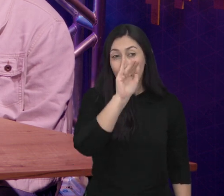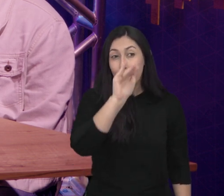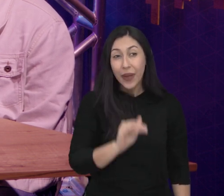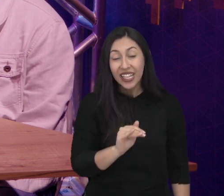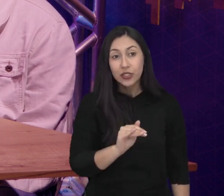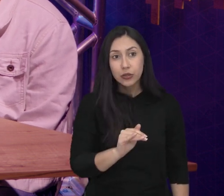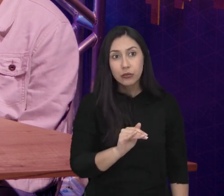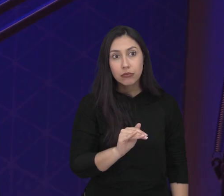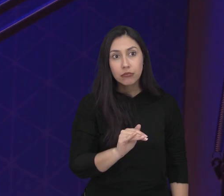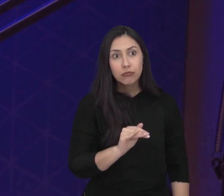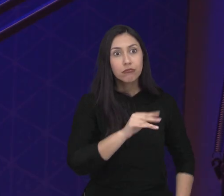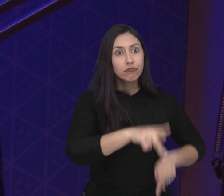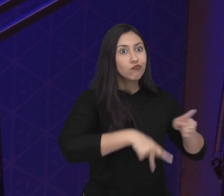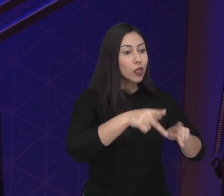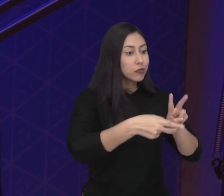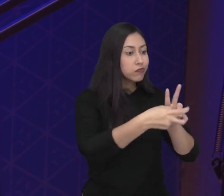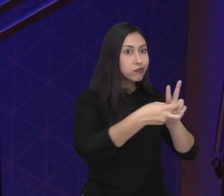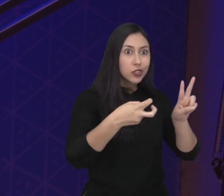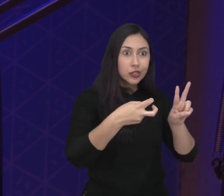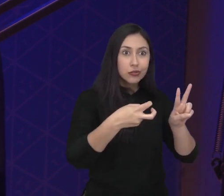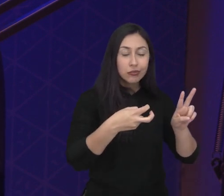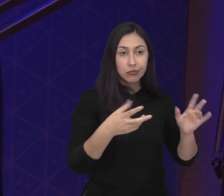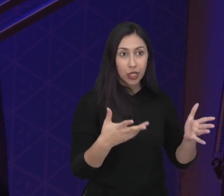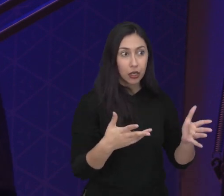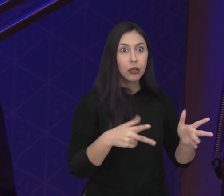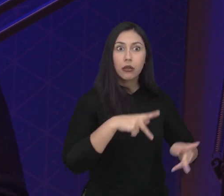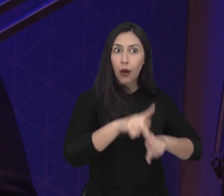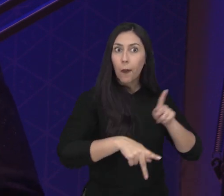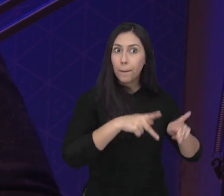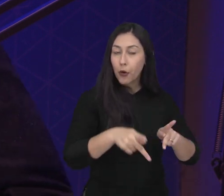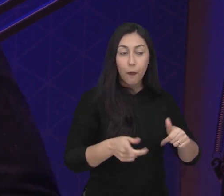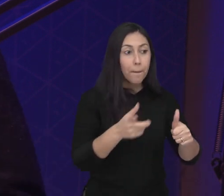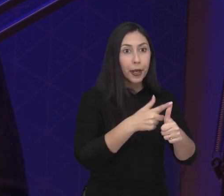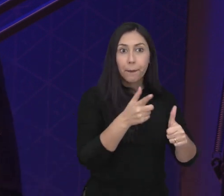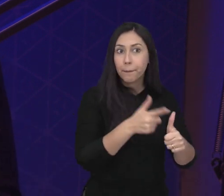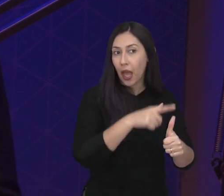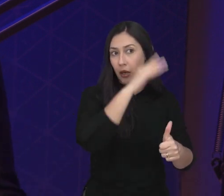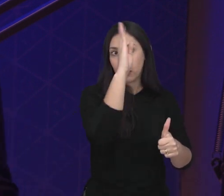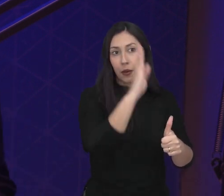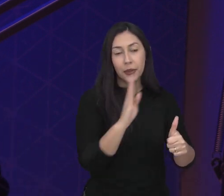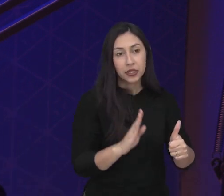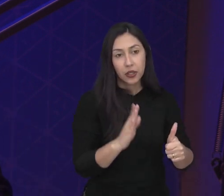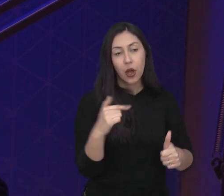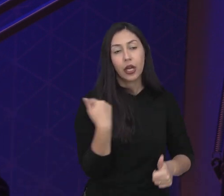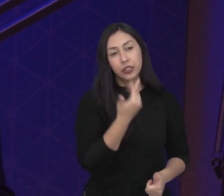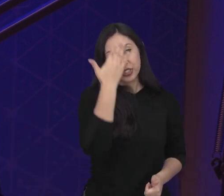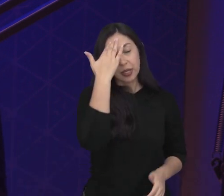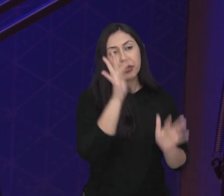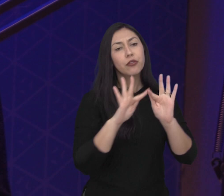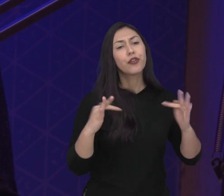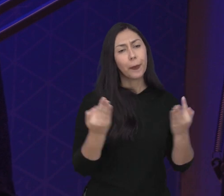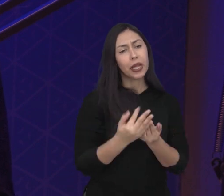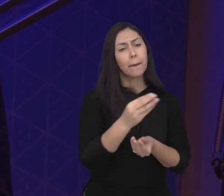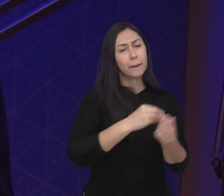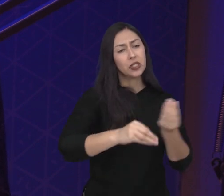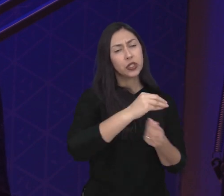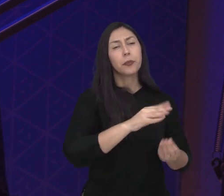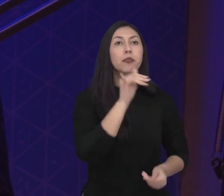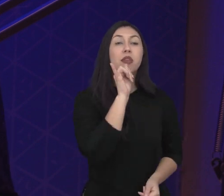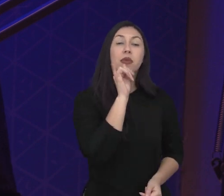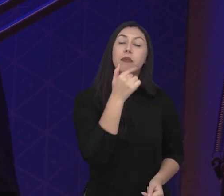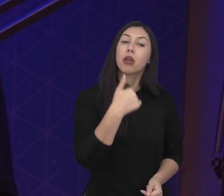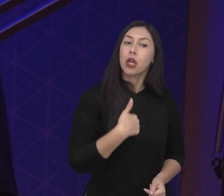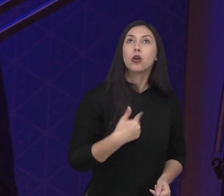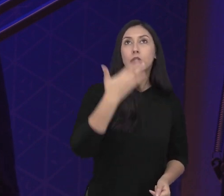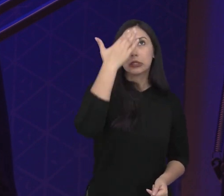é indígena, ou seja, os povos originários. A gente sabe que, as nossas famílias são muito misturadas. Eu, por exemplo,